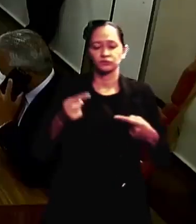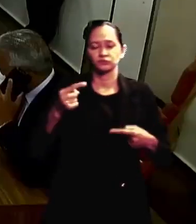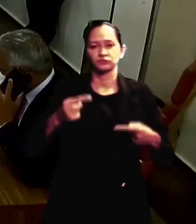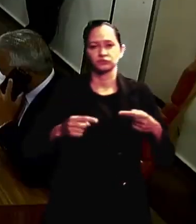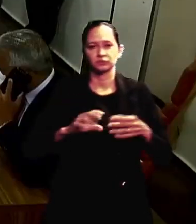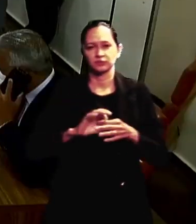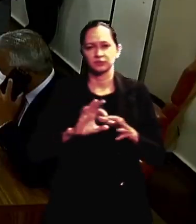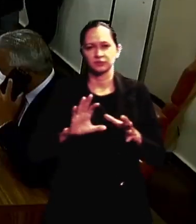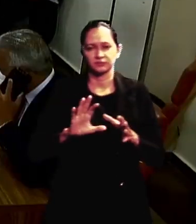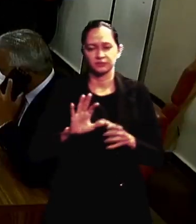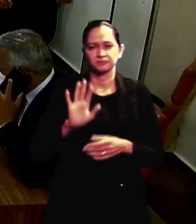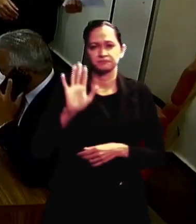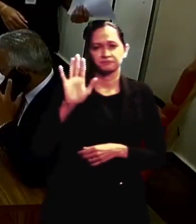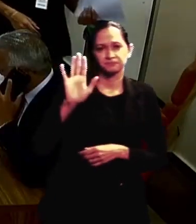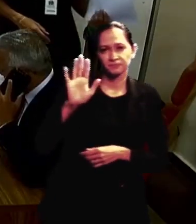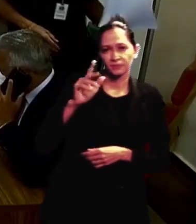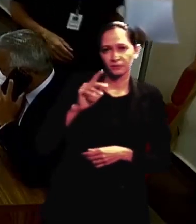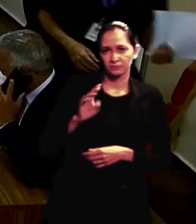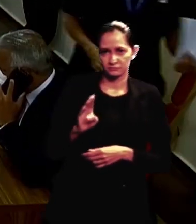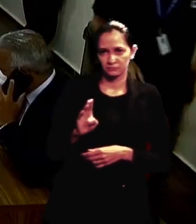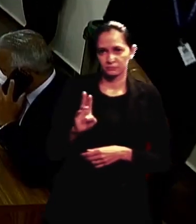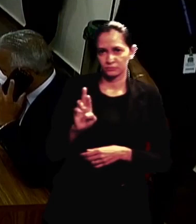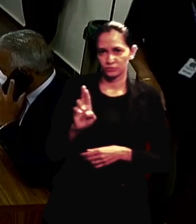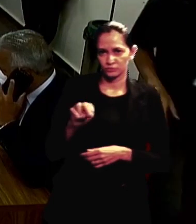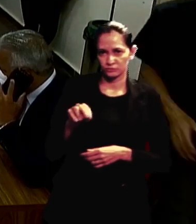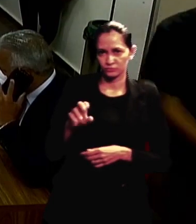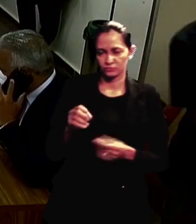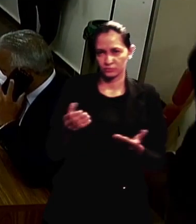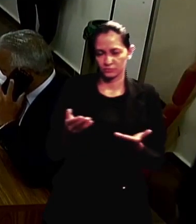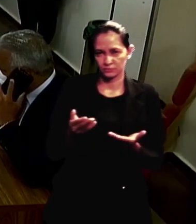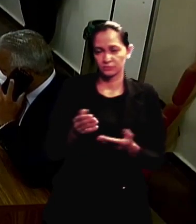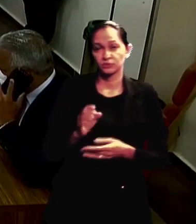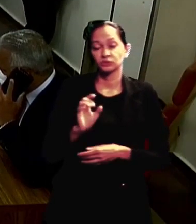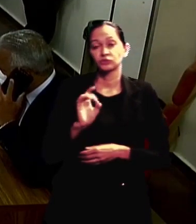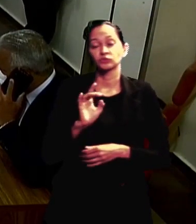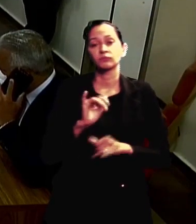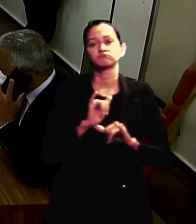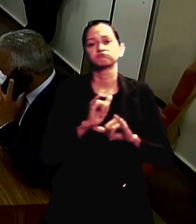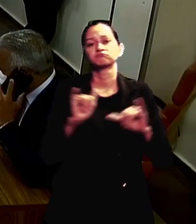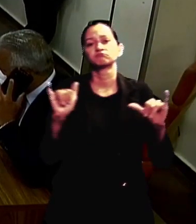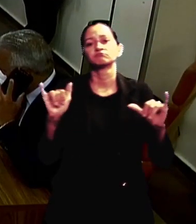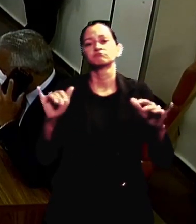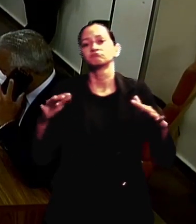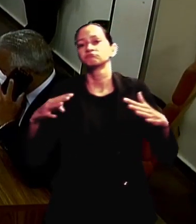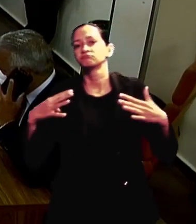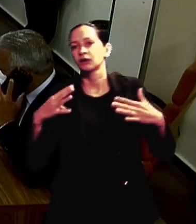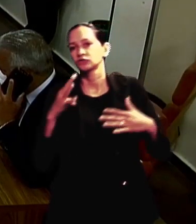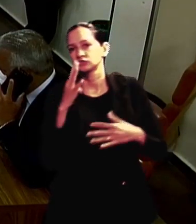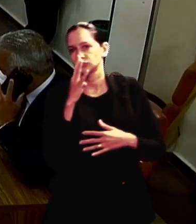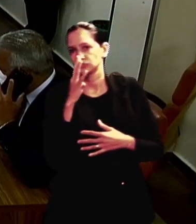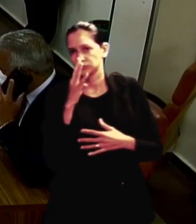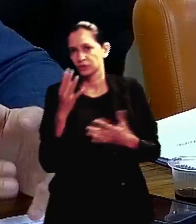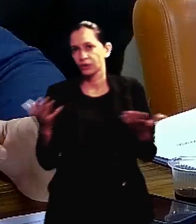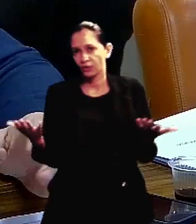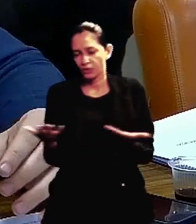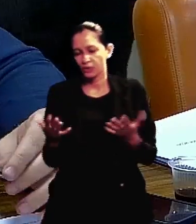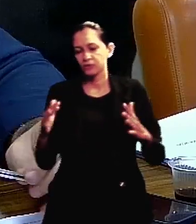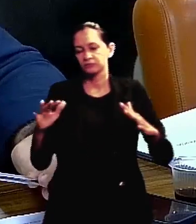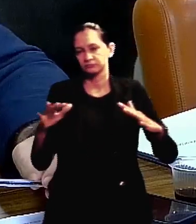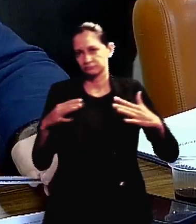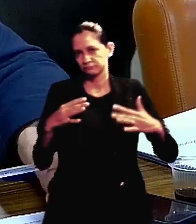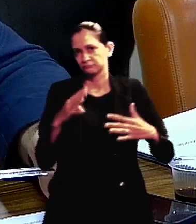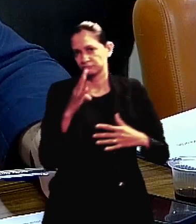Senhor presidente, só para esclarecer as pessoas, certo, que estão assistindo a sessão da Comissão de